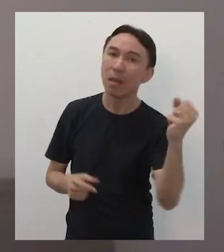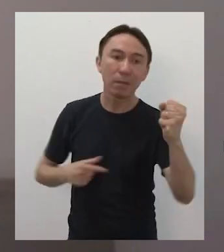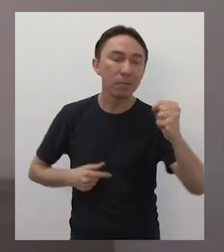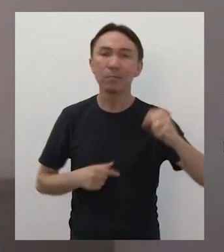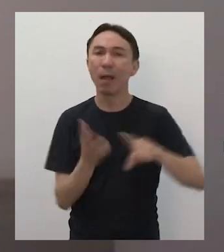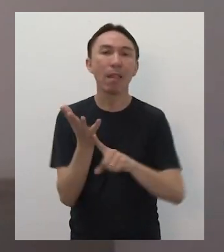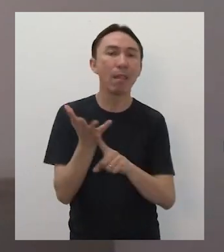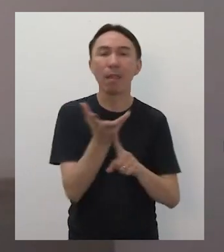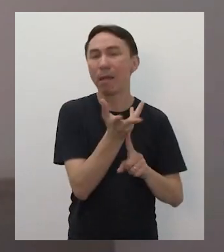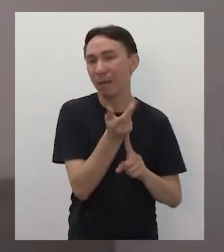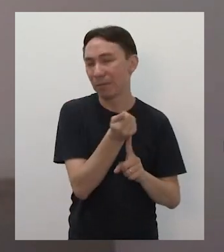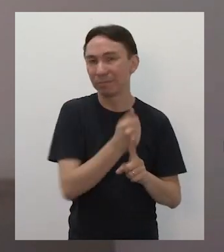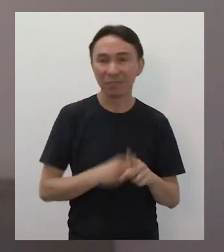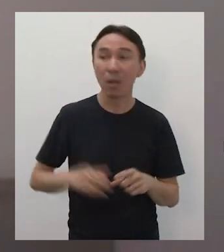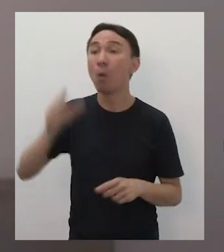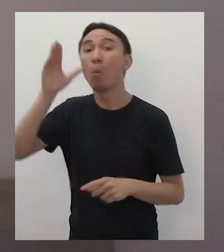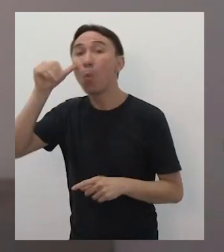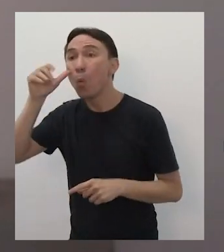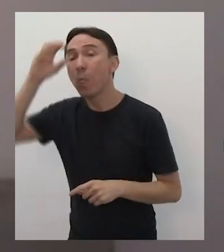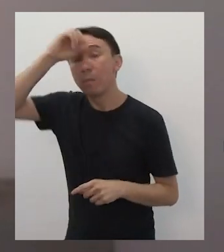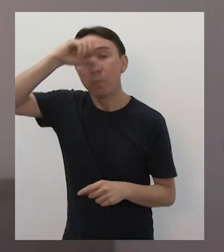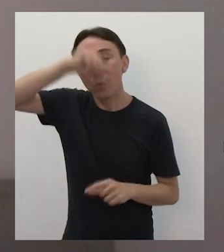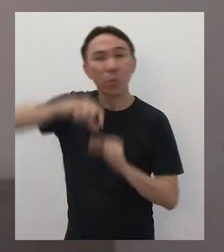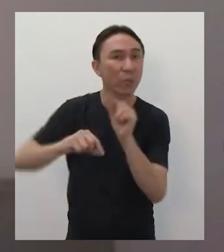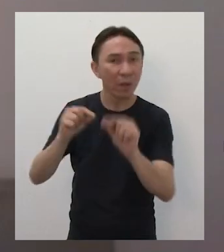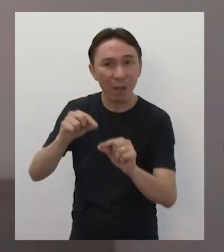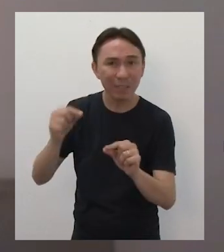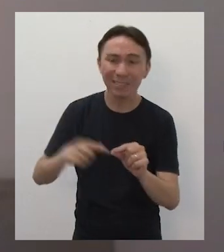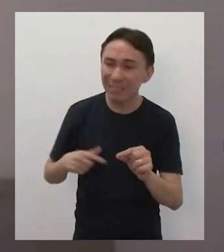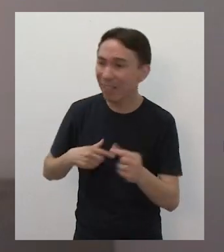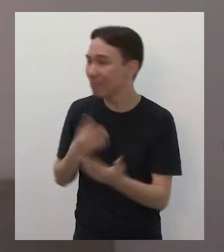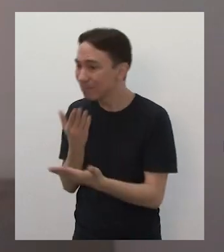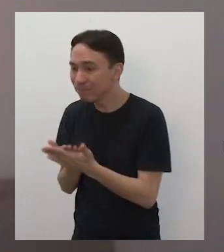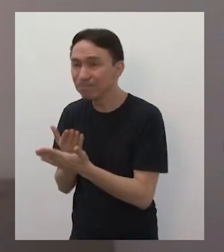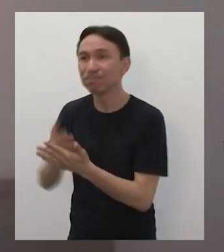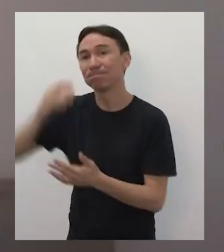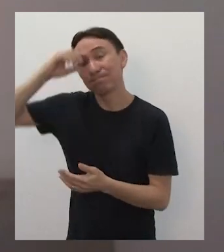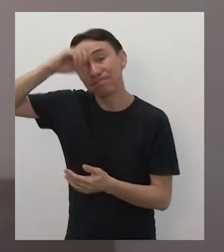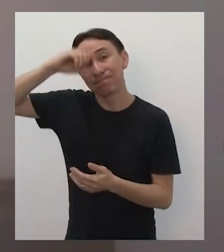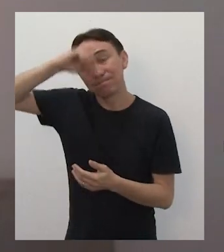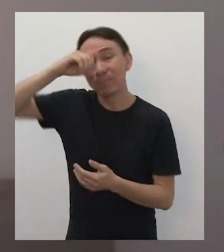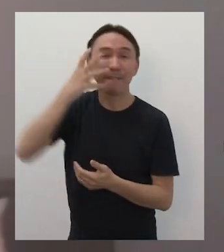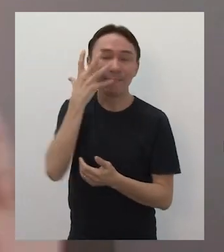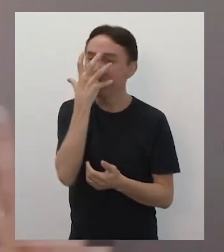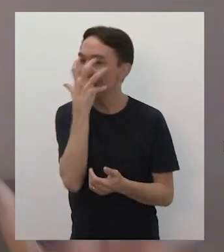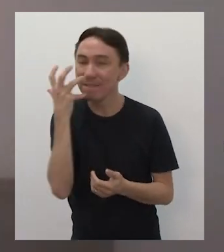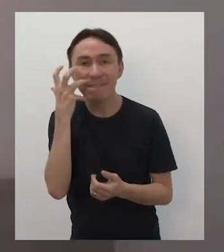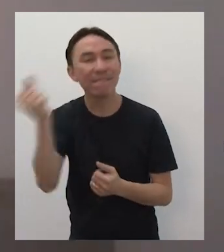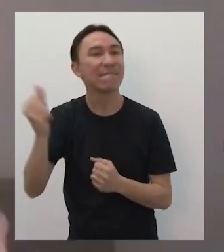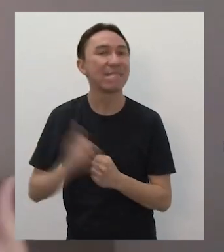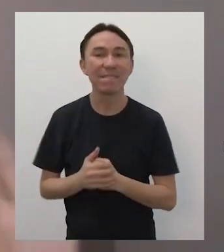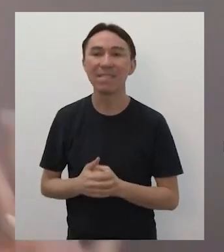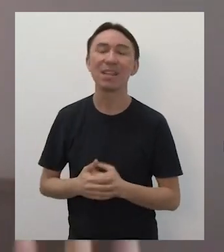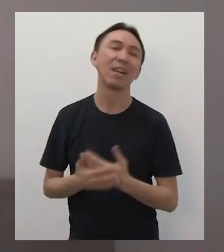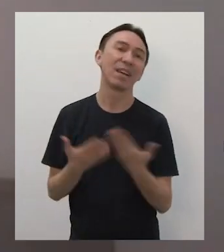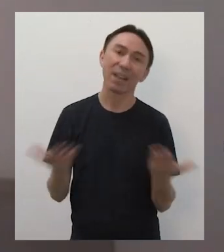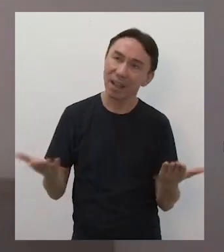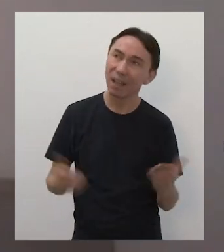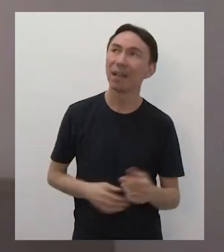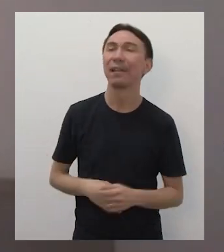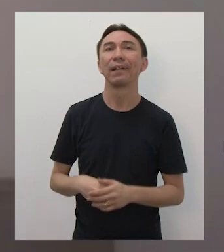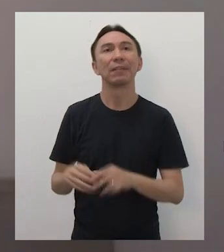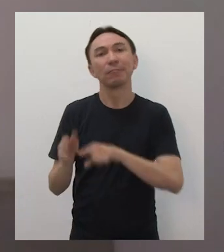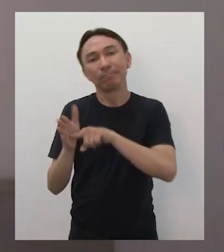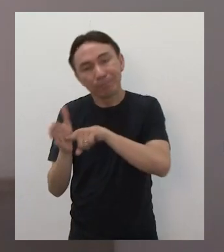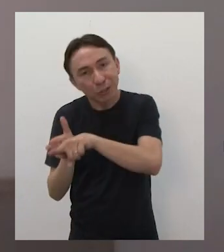a paixão pela aprendizagem, é a exploração intelectual. Ela está relacionada a investigar, a